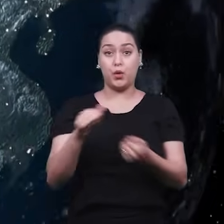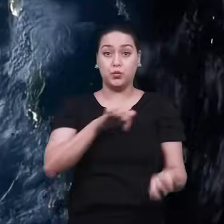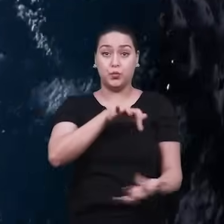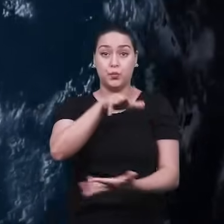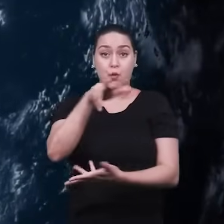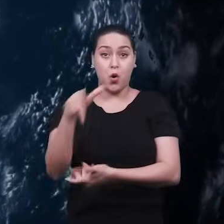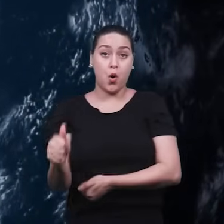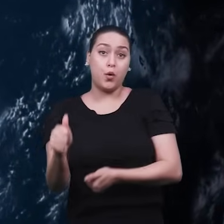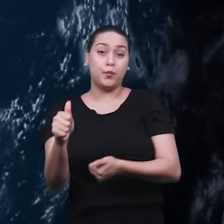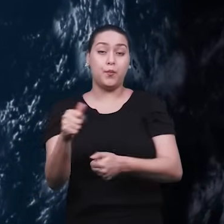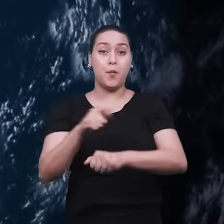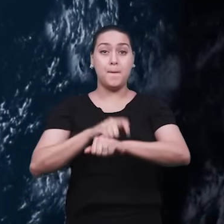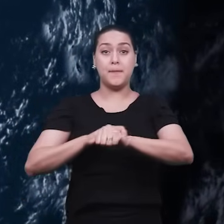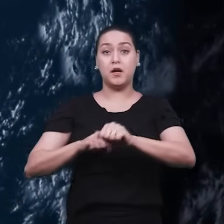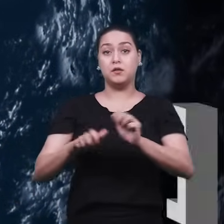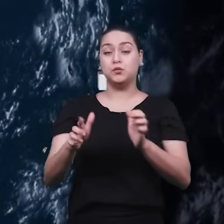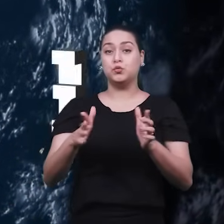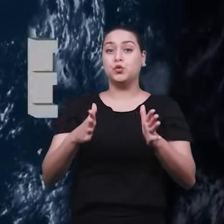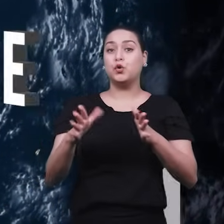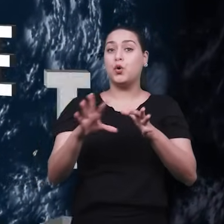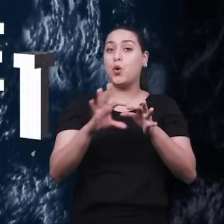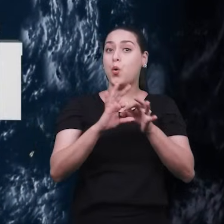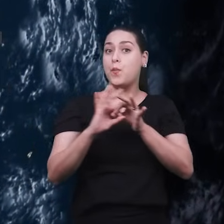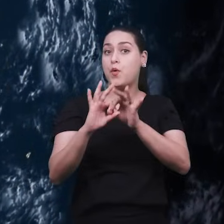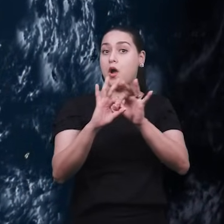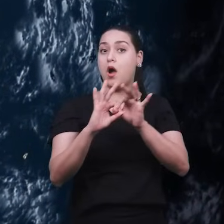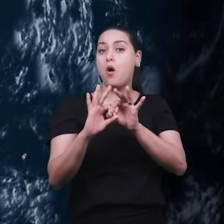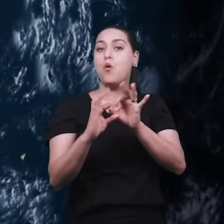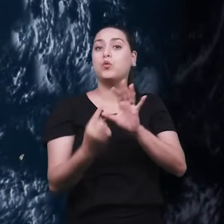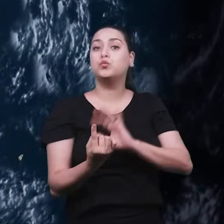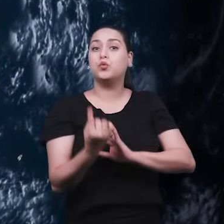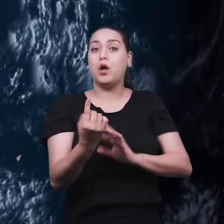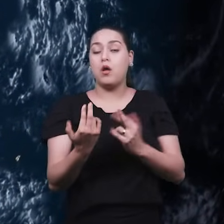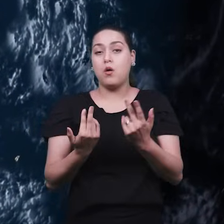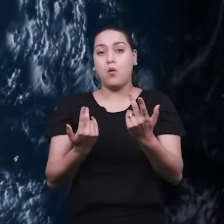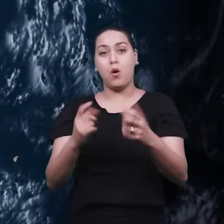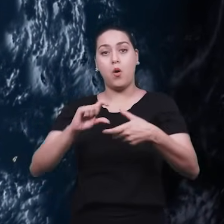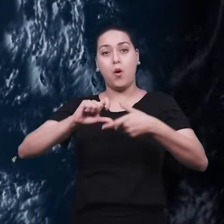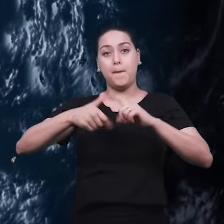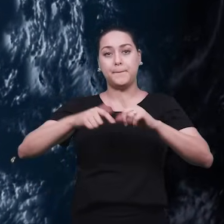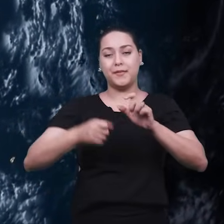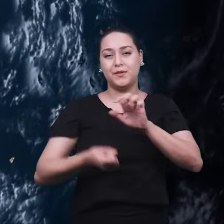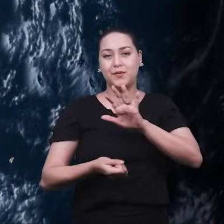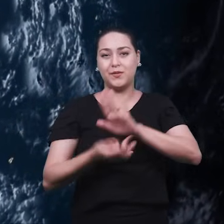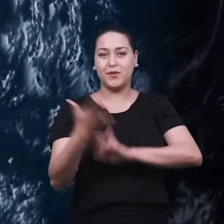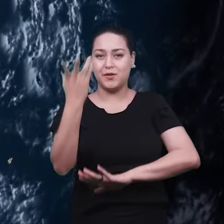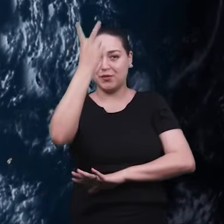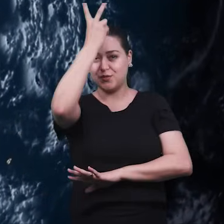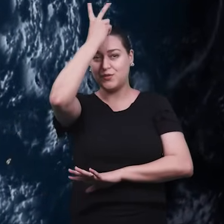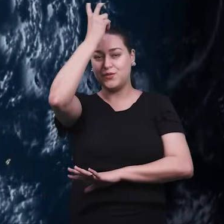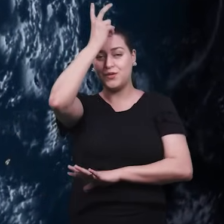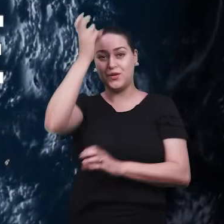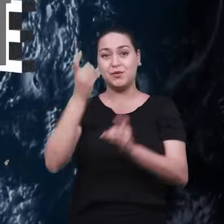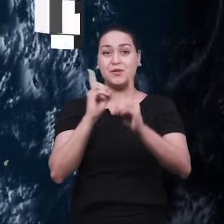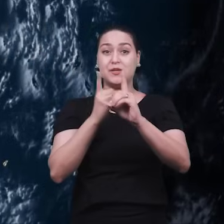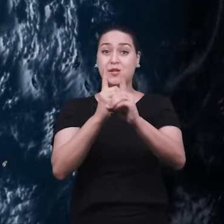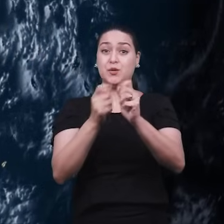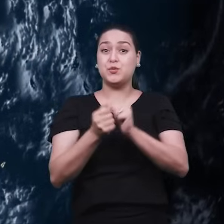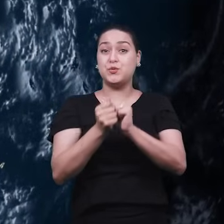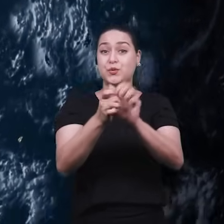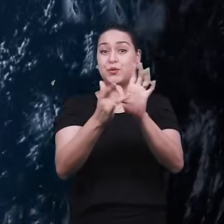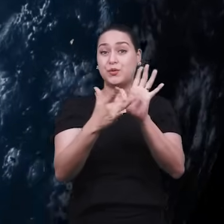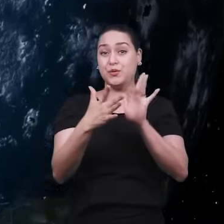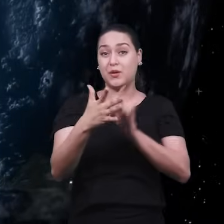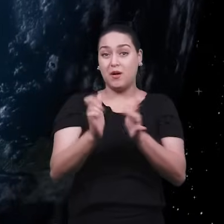planeta vivem um momento de unidade e comunhão, como viveram os hebreus na saída do Egito e os discípulos com o